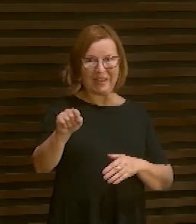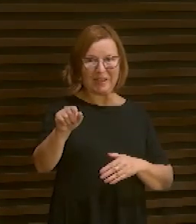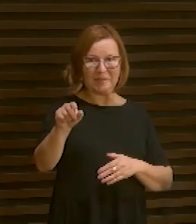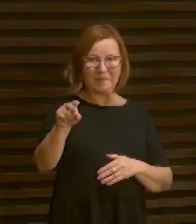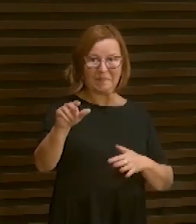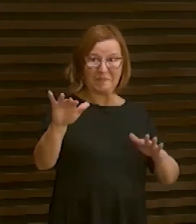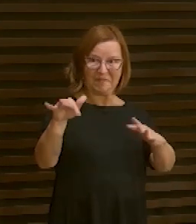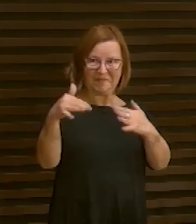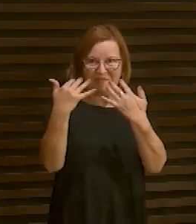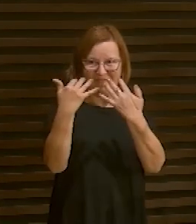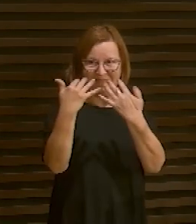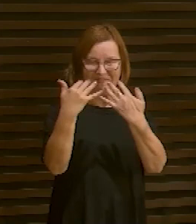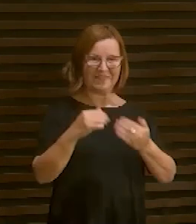verão.